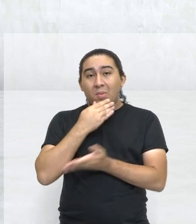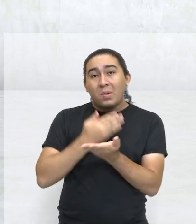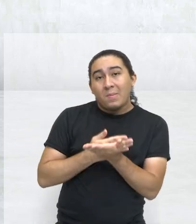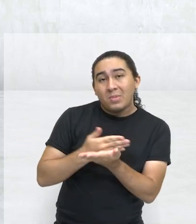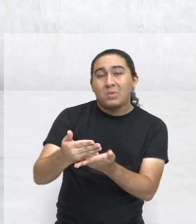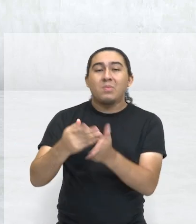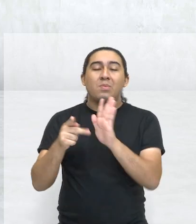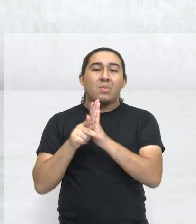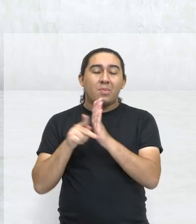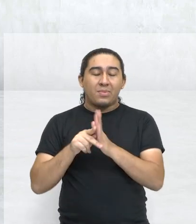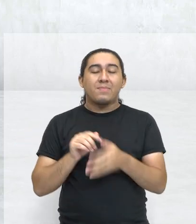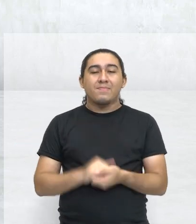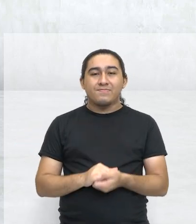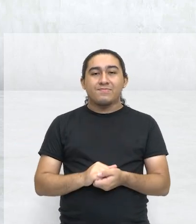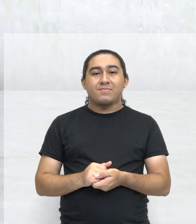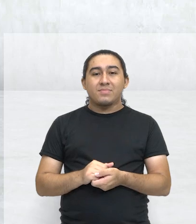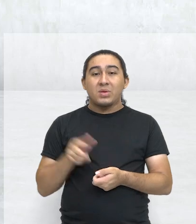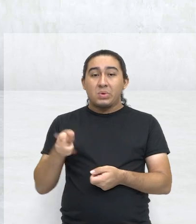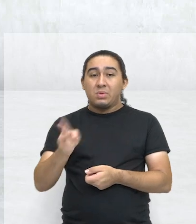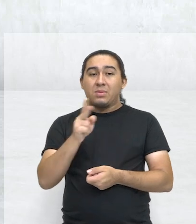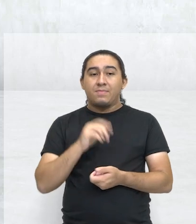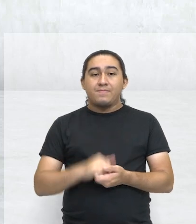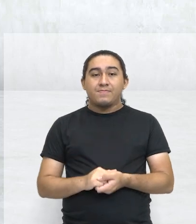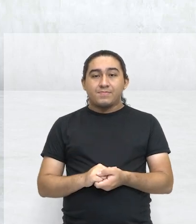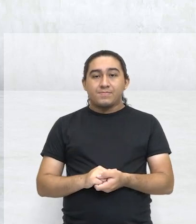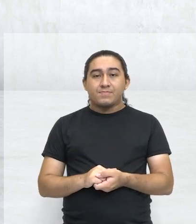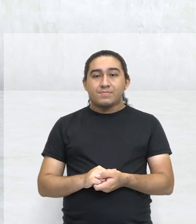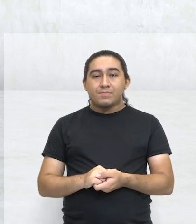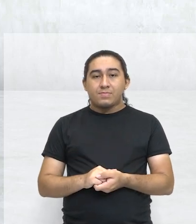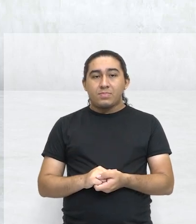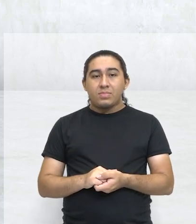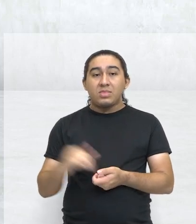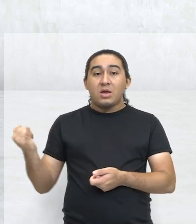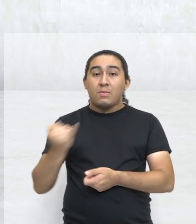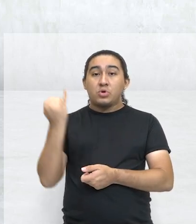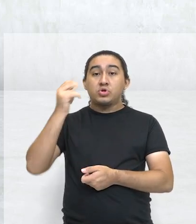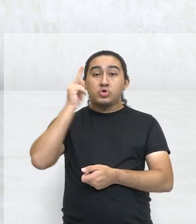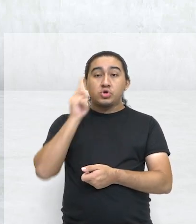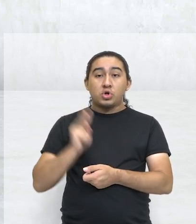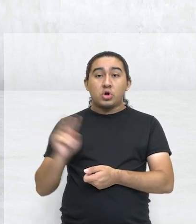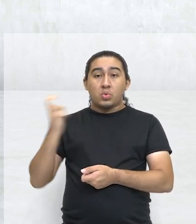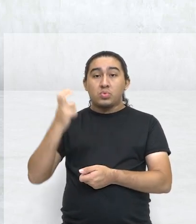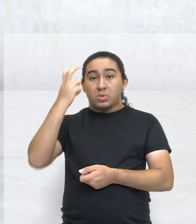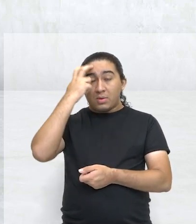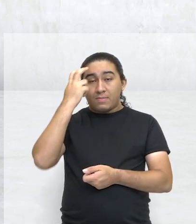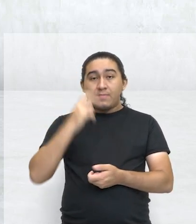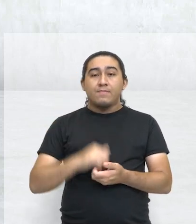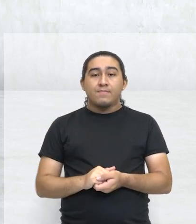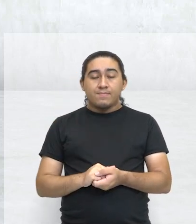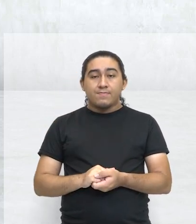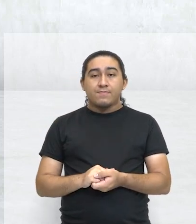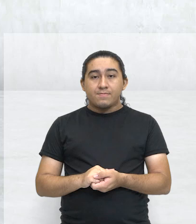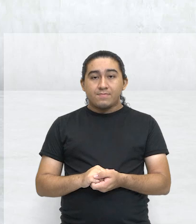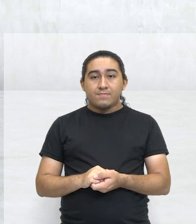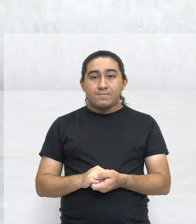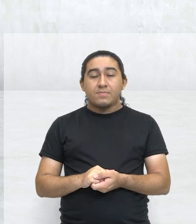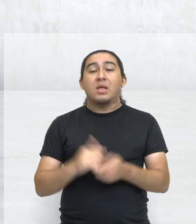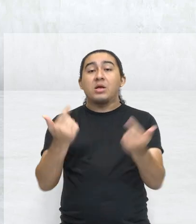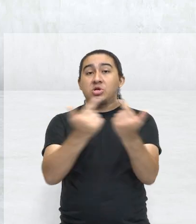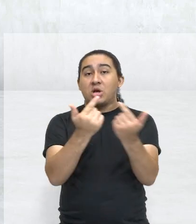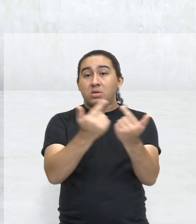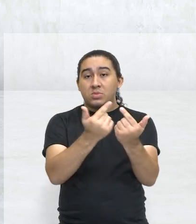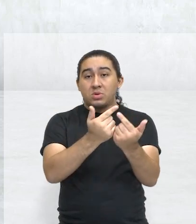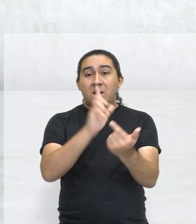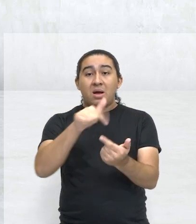por amazonense. Isso é uma honra, né? Então, realmente foi um visionário esse secretário de Cultura quando ele